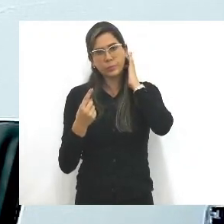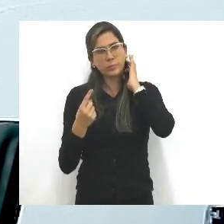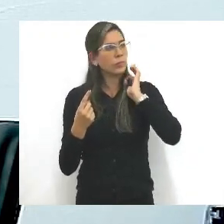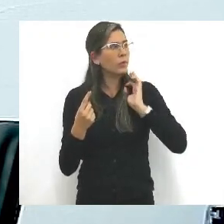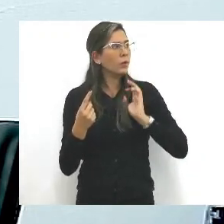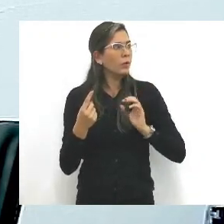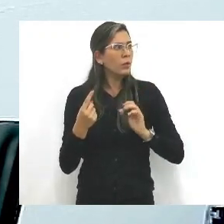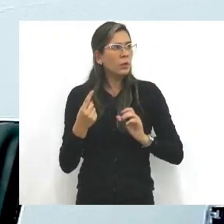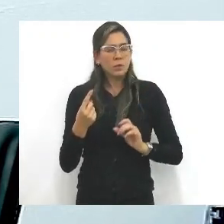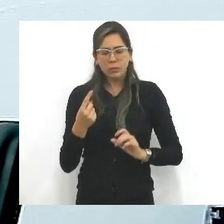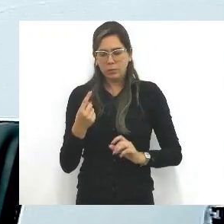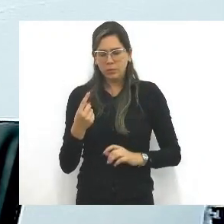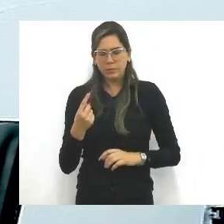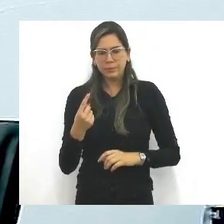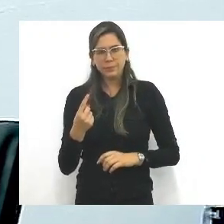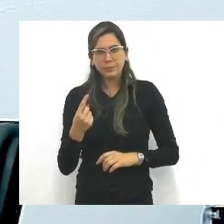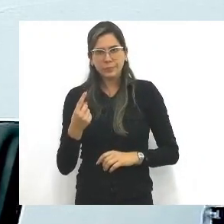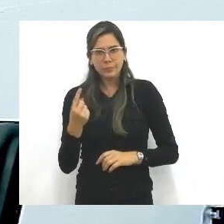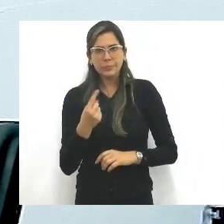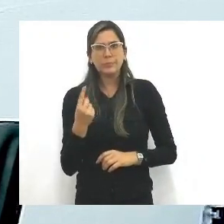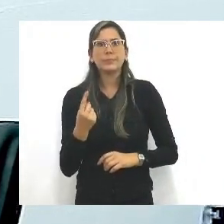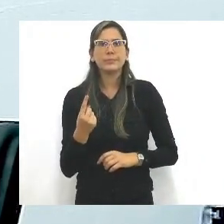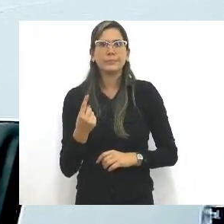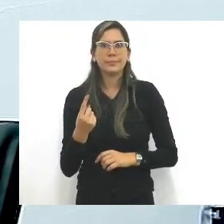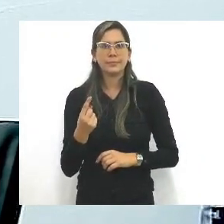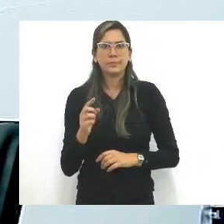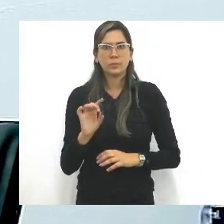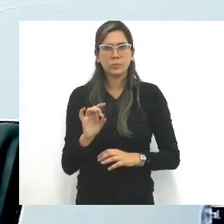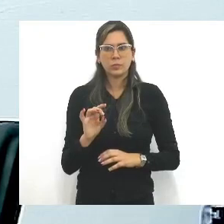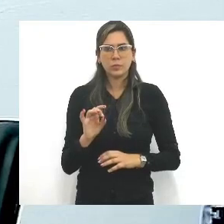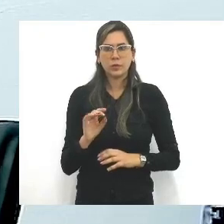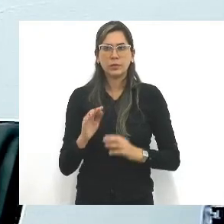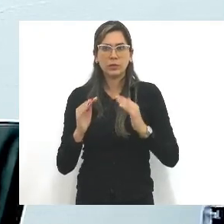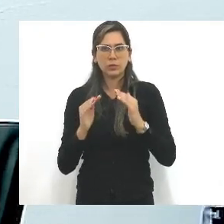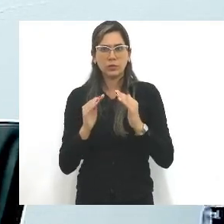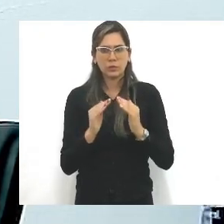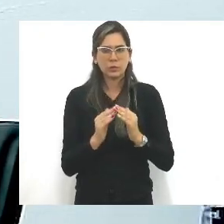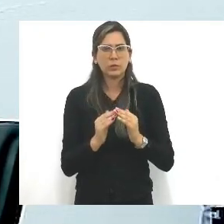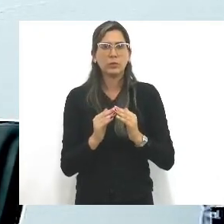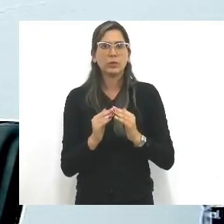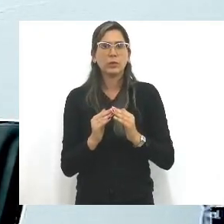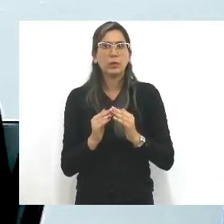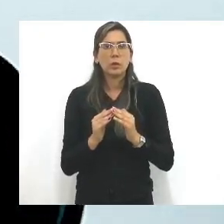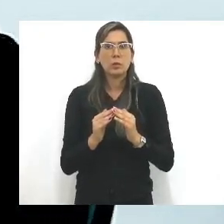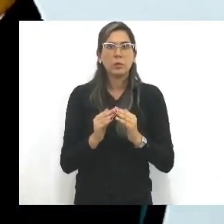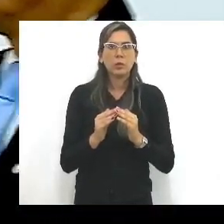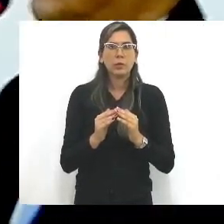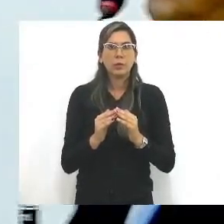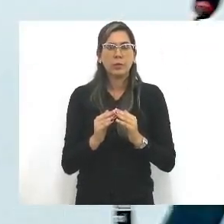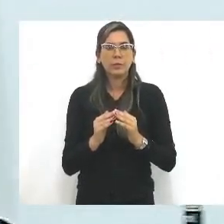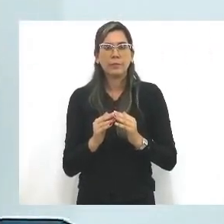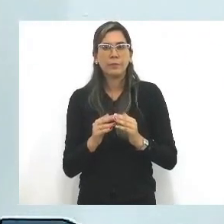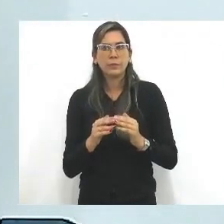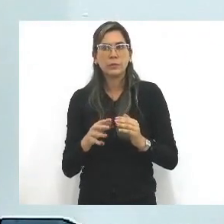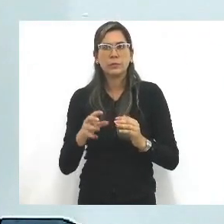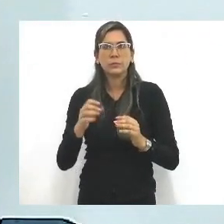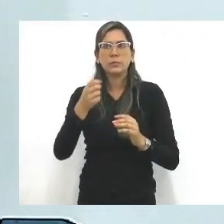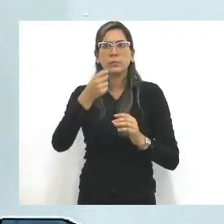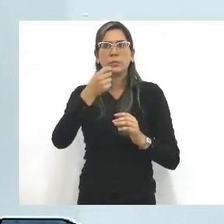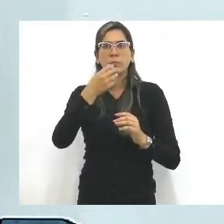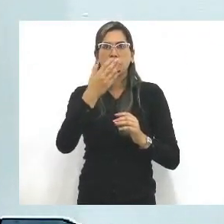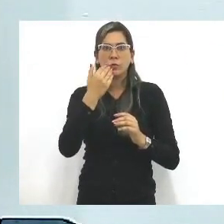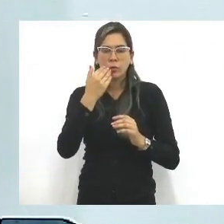Som? Se você estiver sozinho, está sozinho em casa e por algum motivo, numa infelicidade, você ficou engasgado na